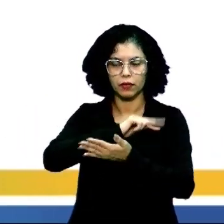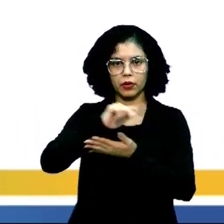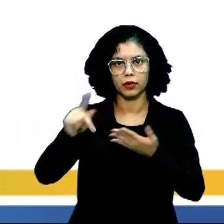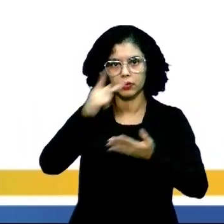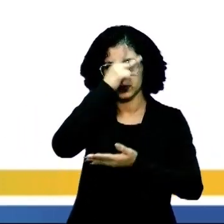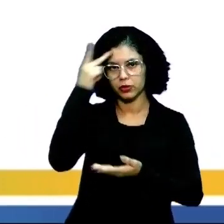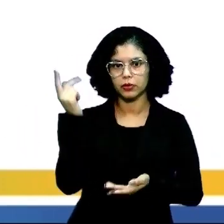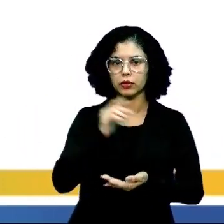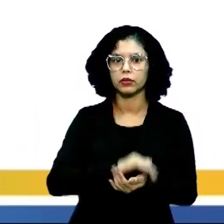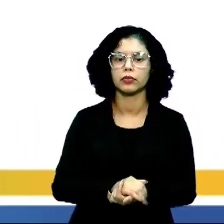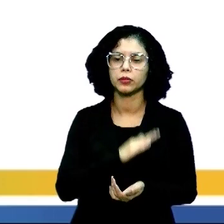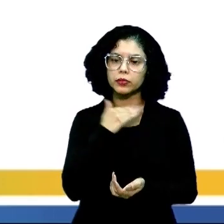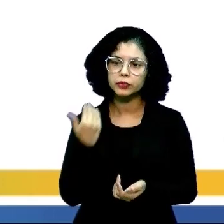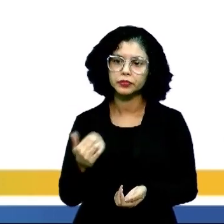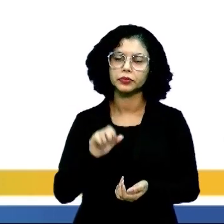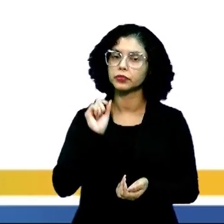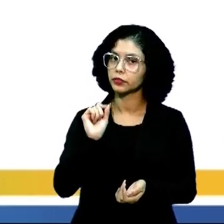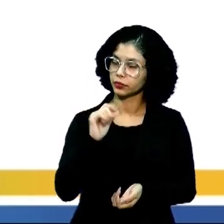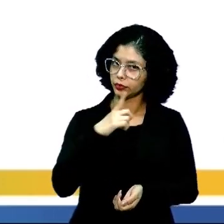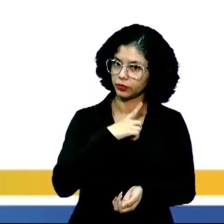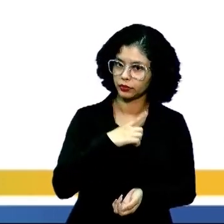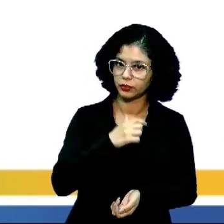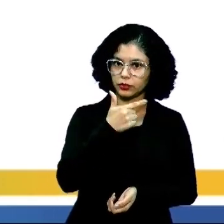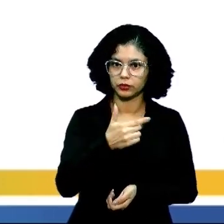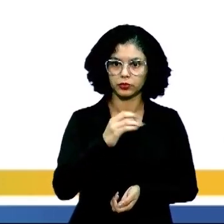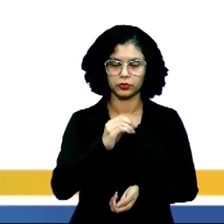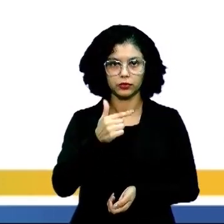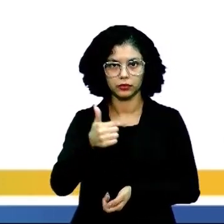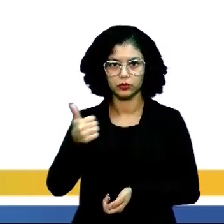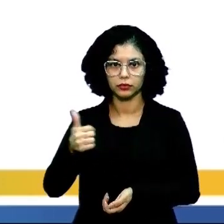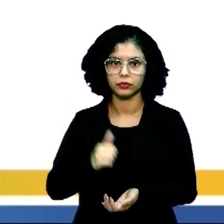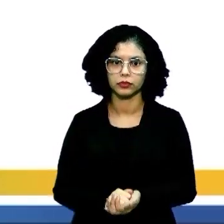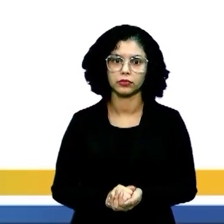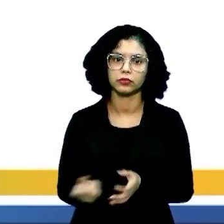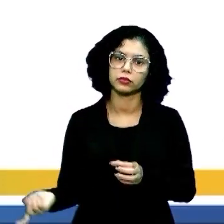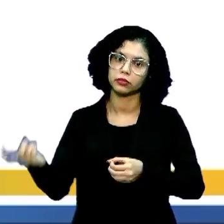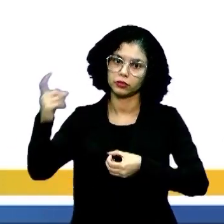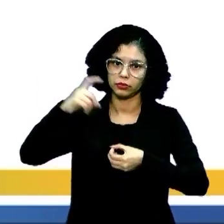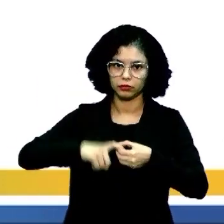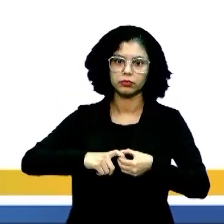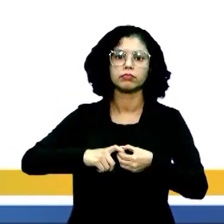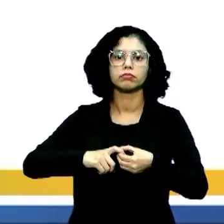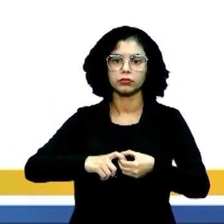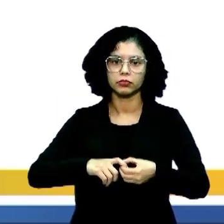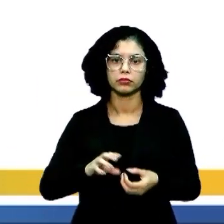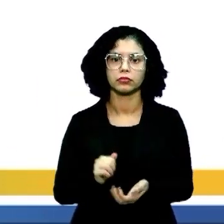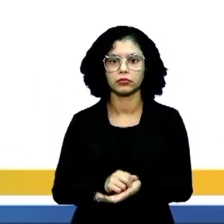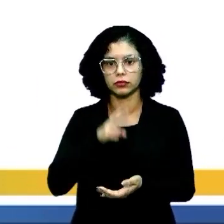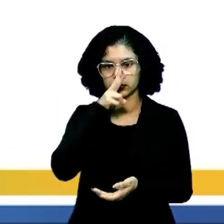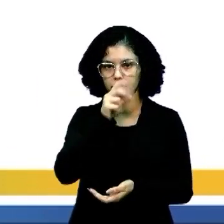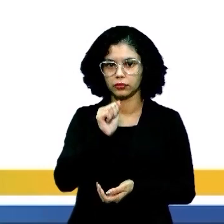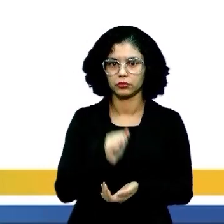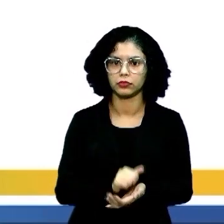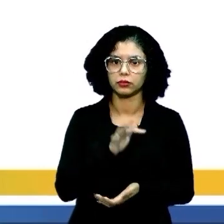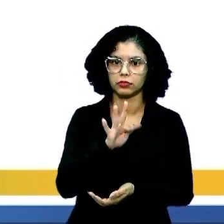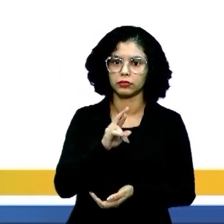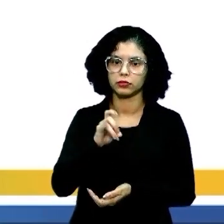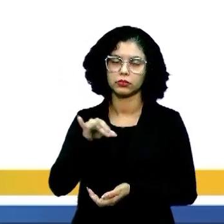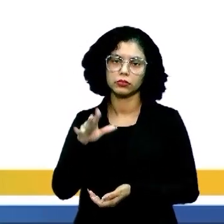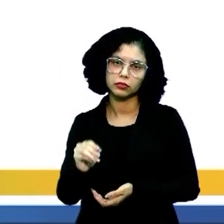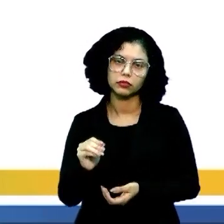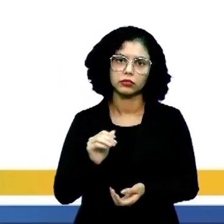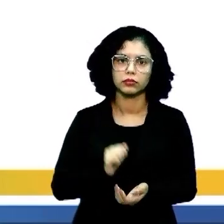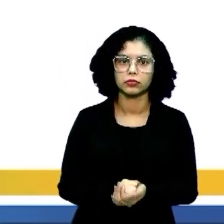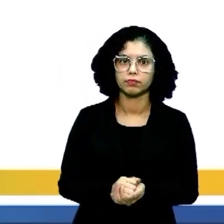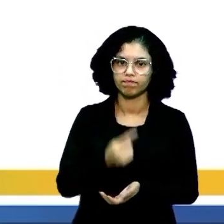pessoas mortas, o que a gente tem no ano de 2021? A retomada do Talibã ao poder no Afeganistão, e foi